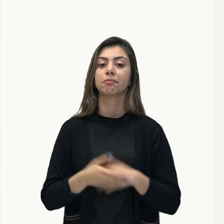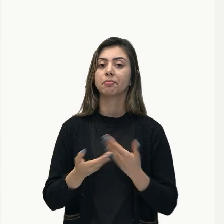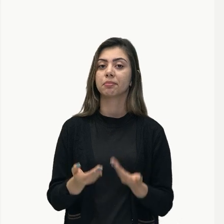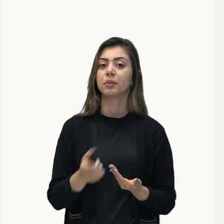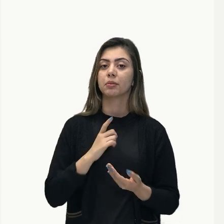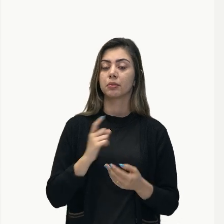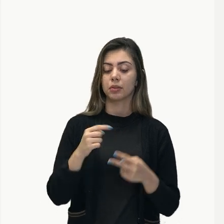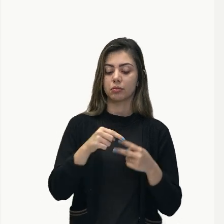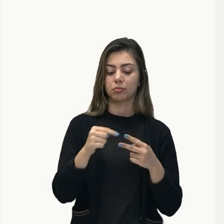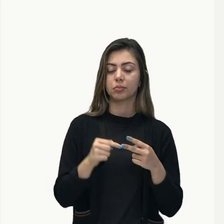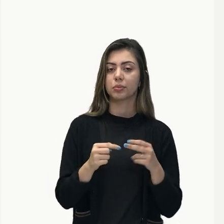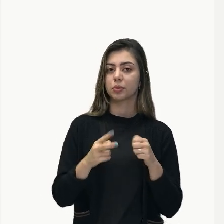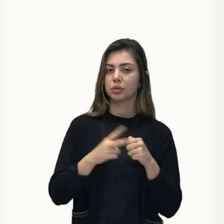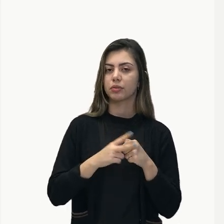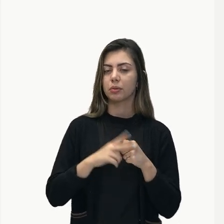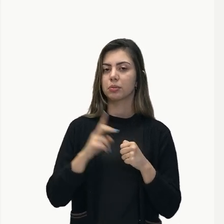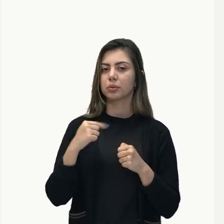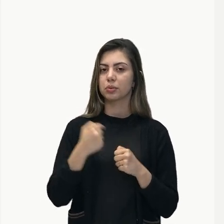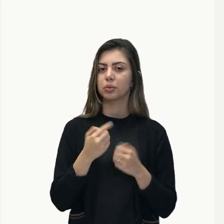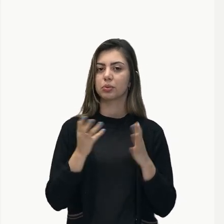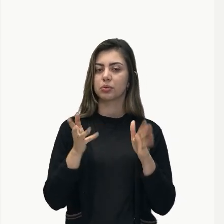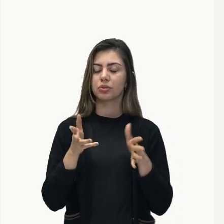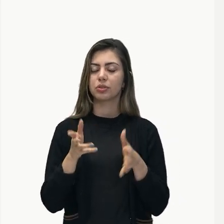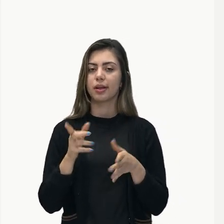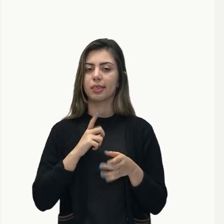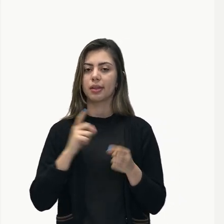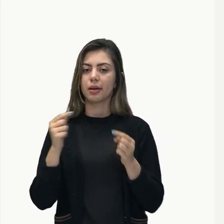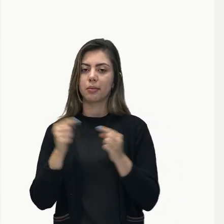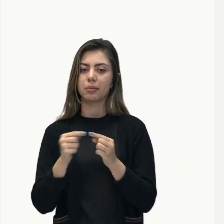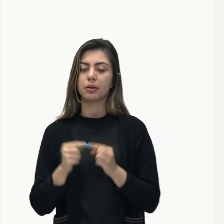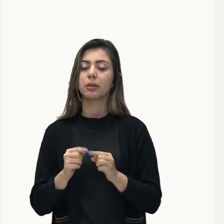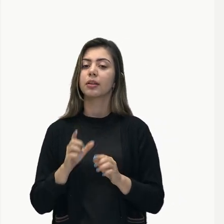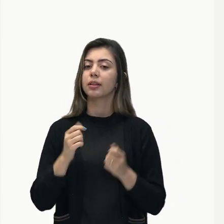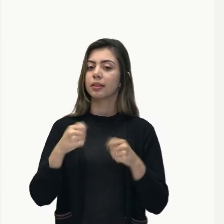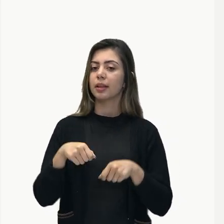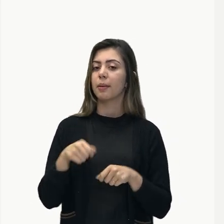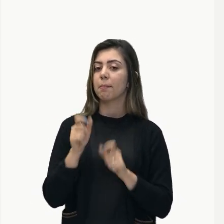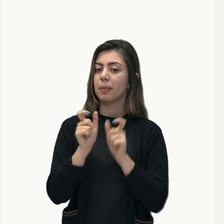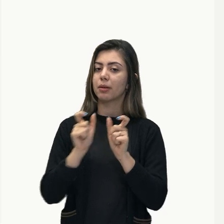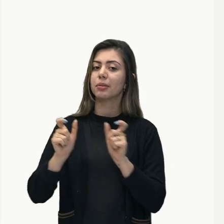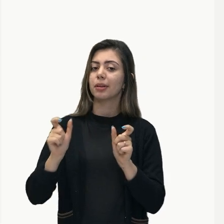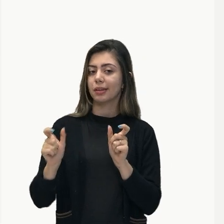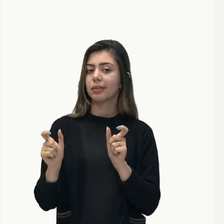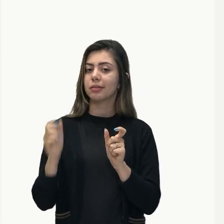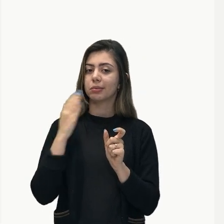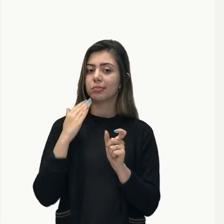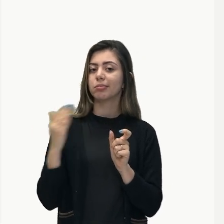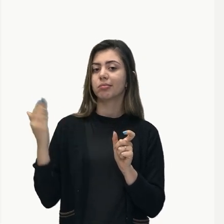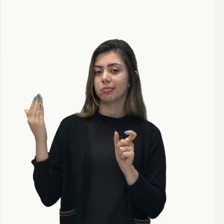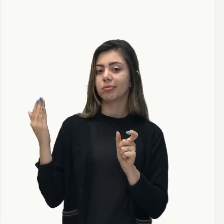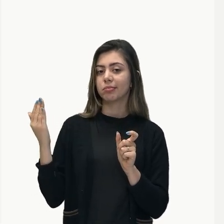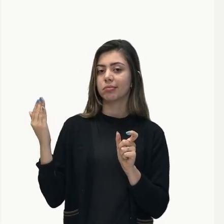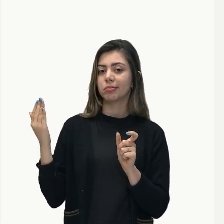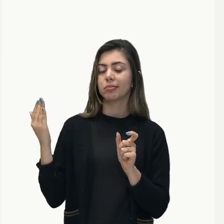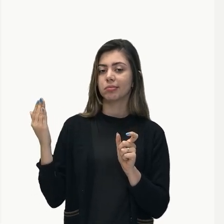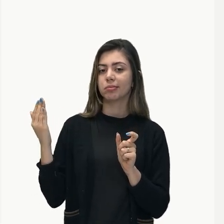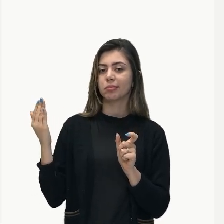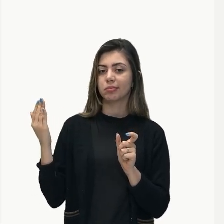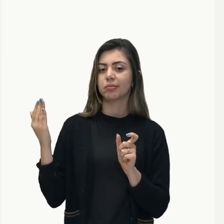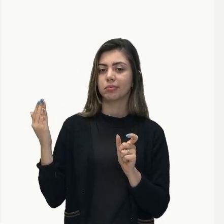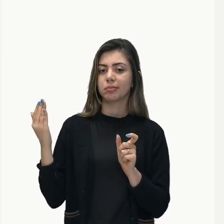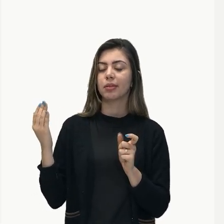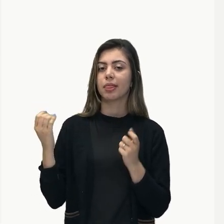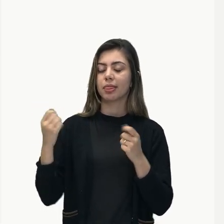dois que nós acabamos de conjugar, conjugamos também hablar, trabalhar, sonhar, arreglar,